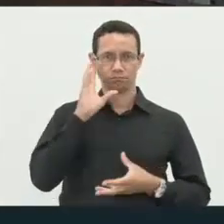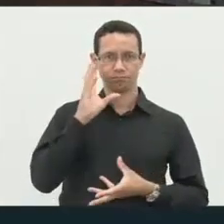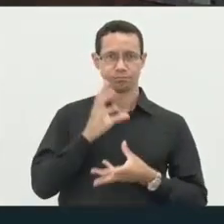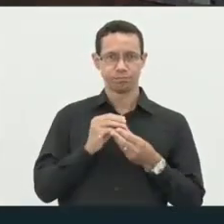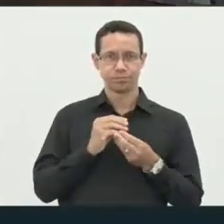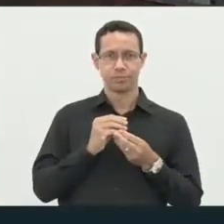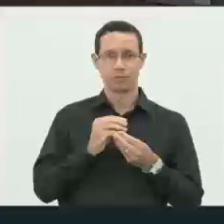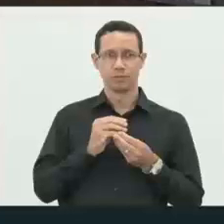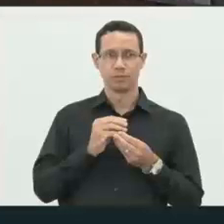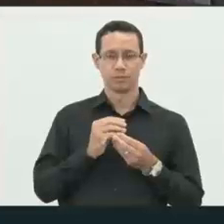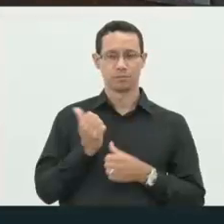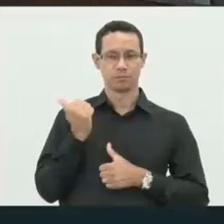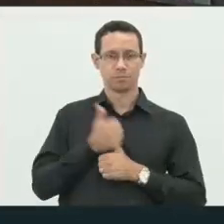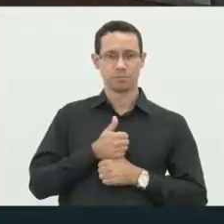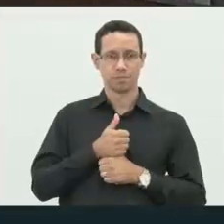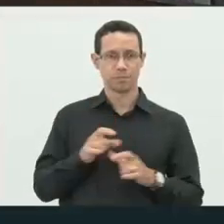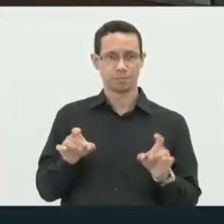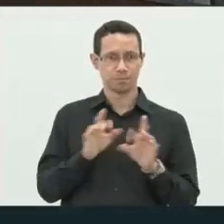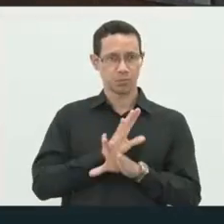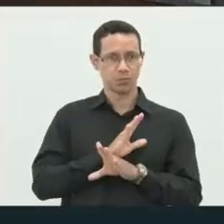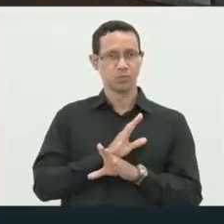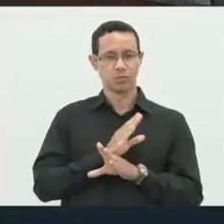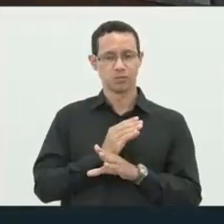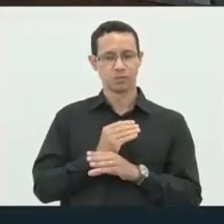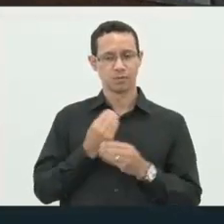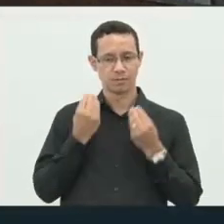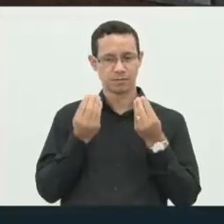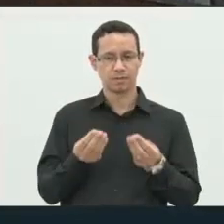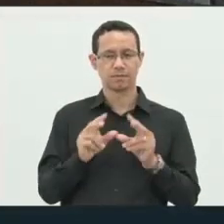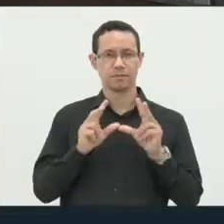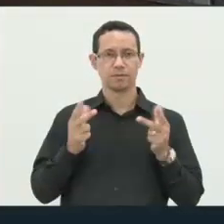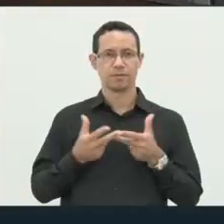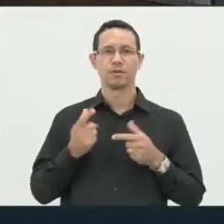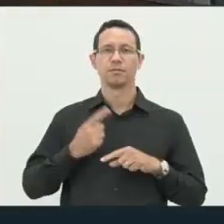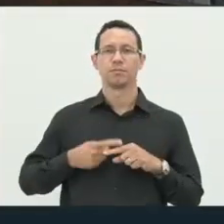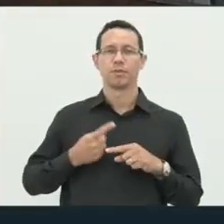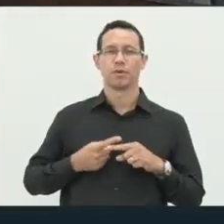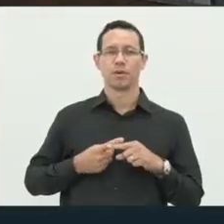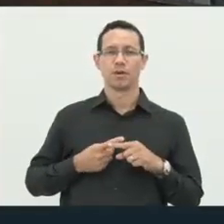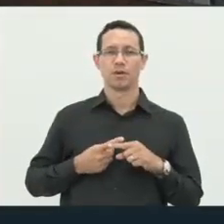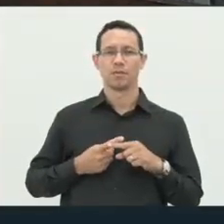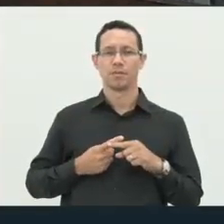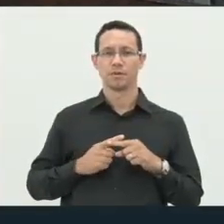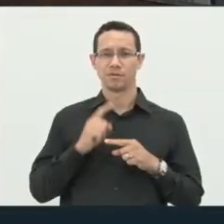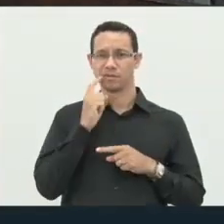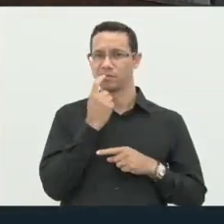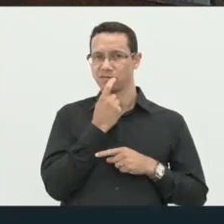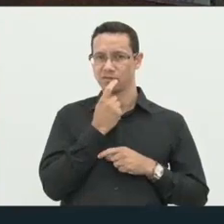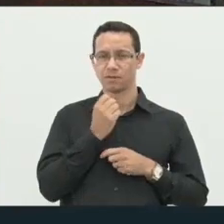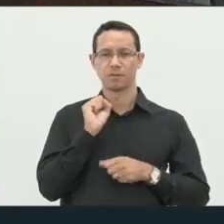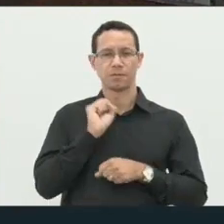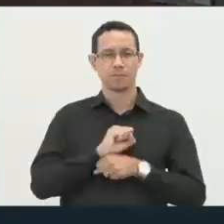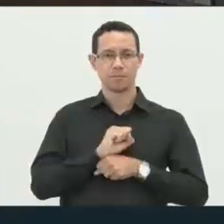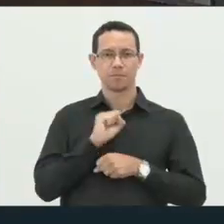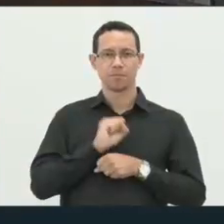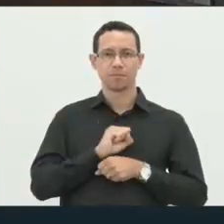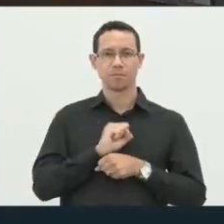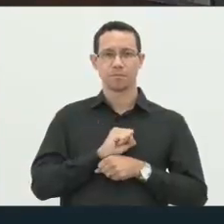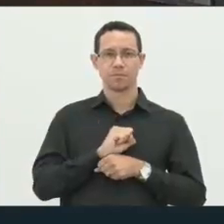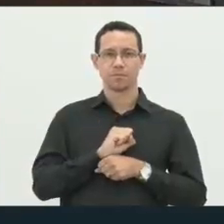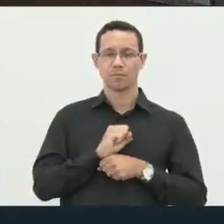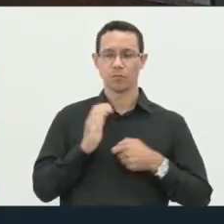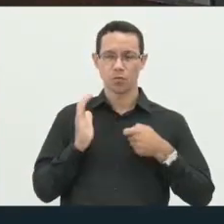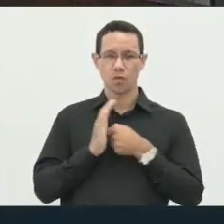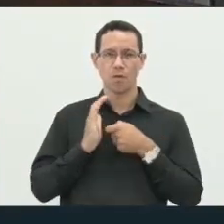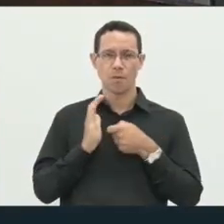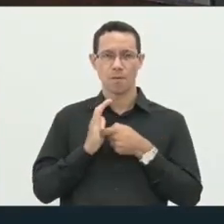substitutivo e mandar para essa casa porque Os Dentistas estão esperando tem me cobrado constantemente esse